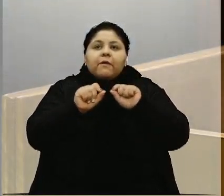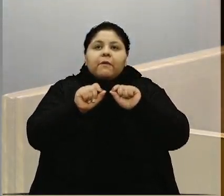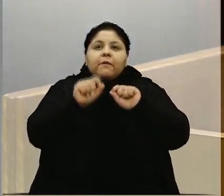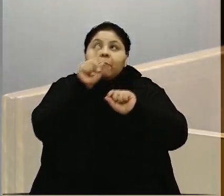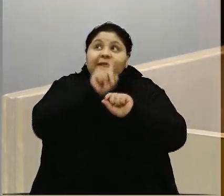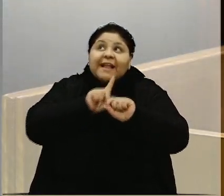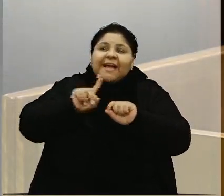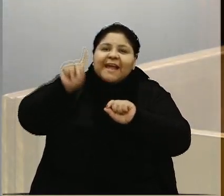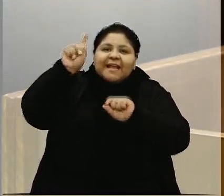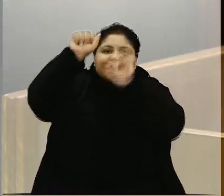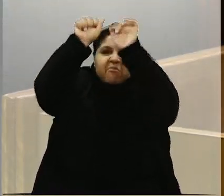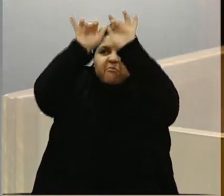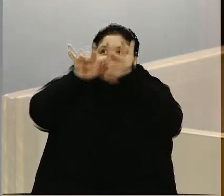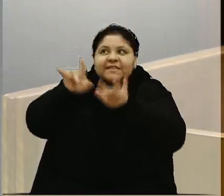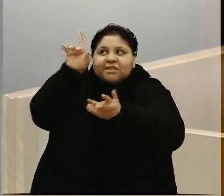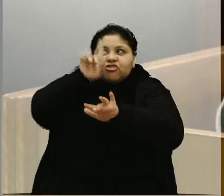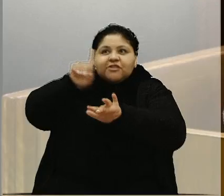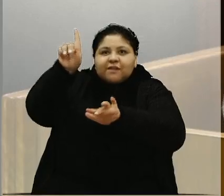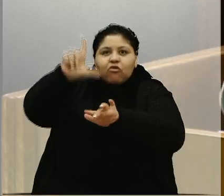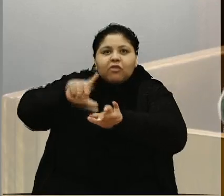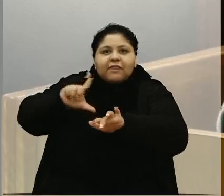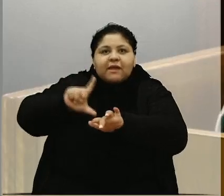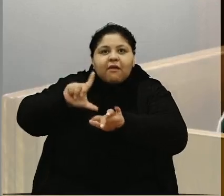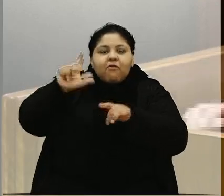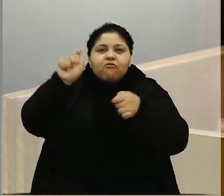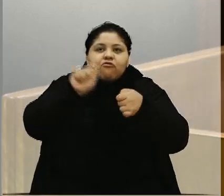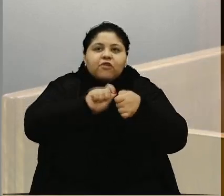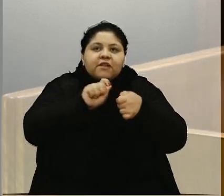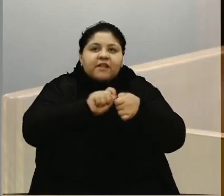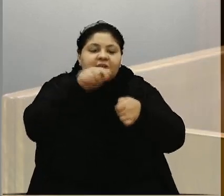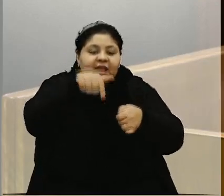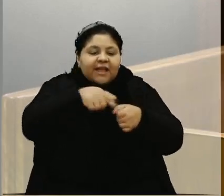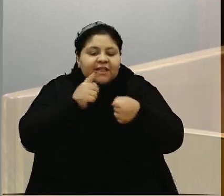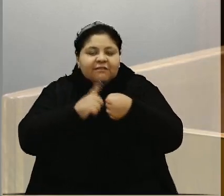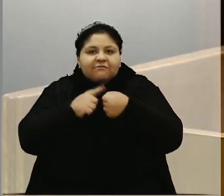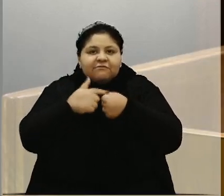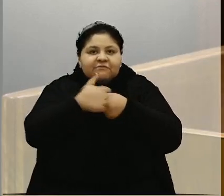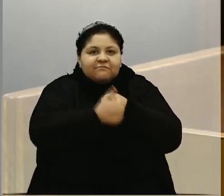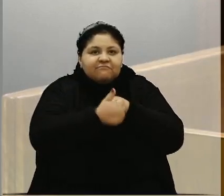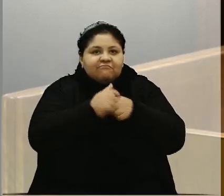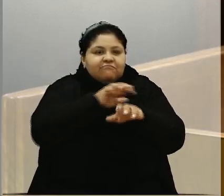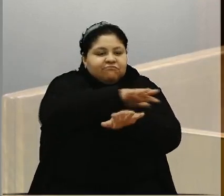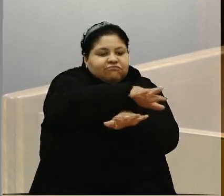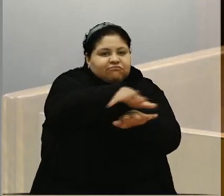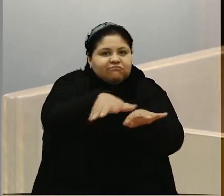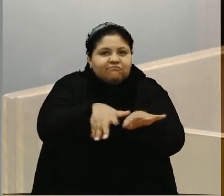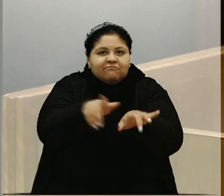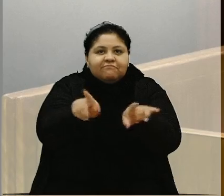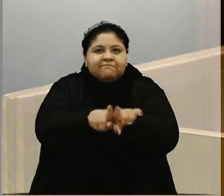de Deus, nós temos realizado aqui na nossa cidade e na região.